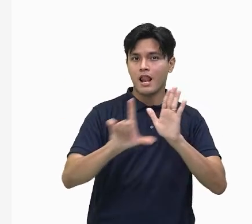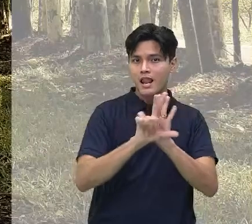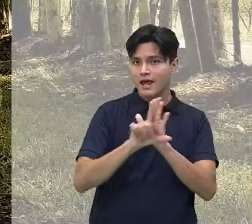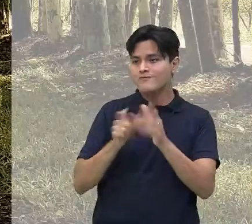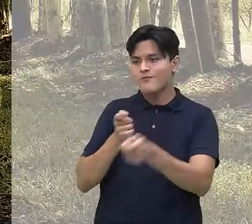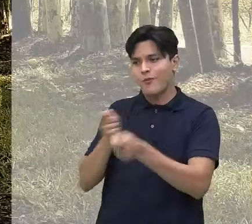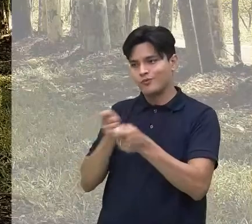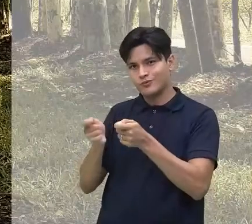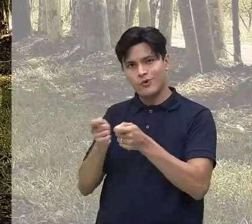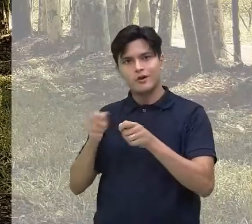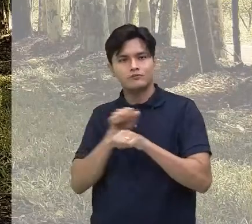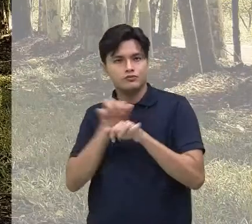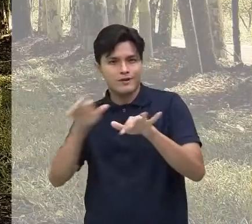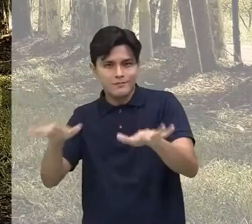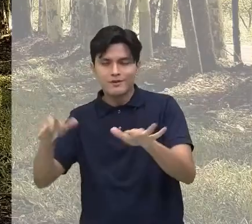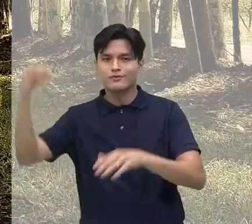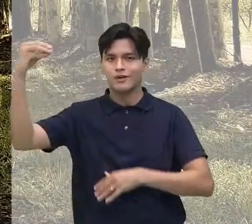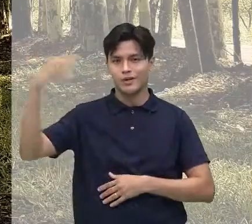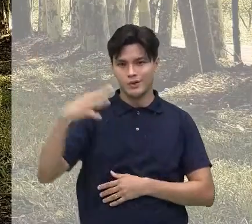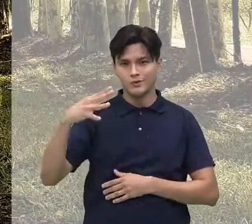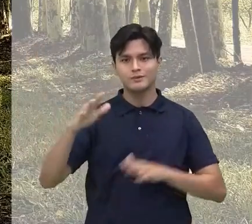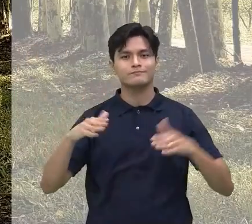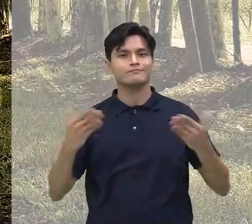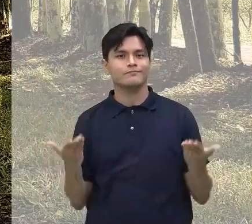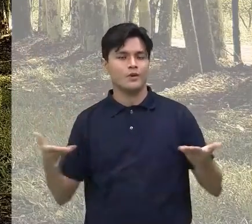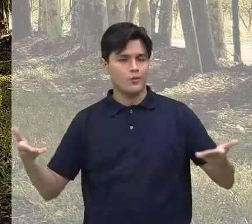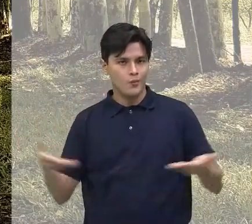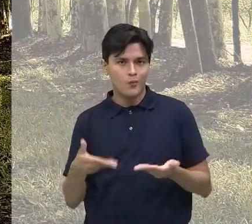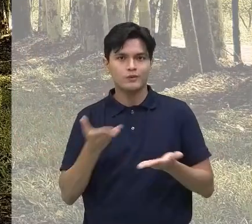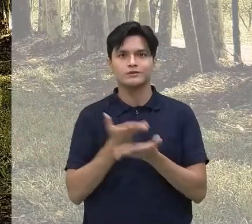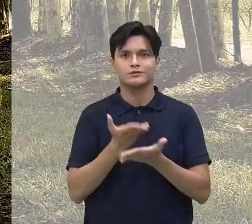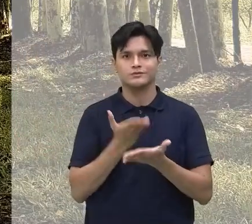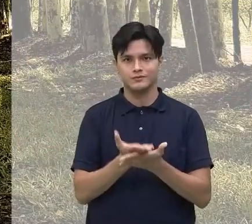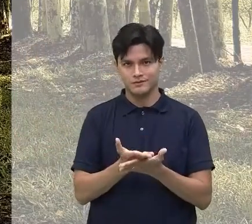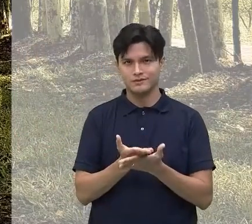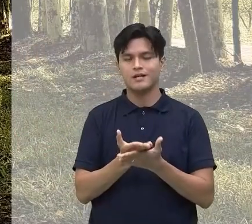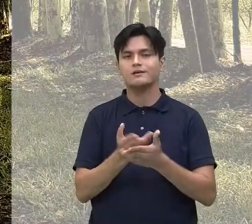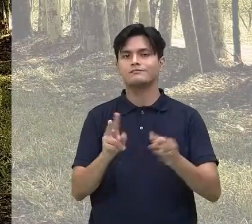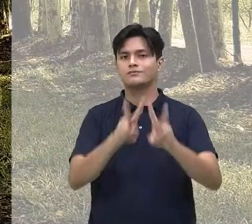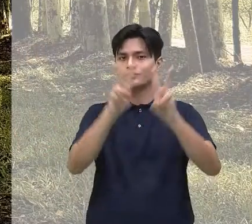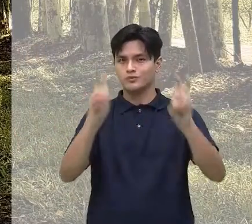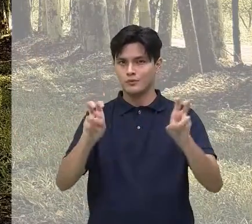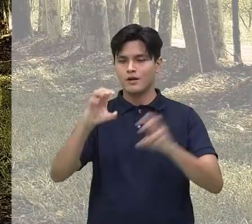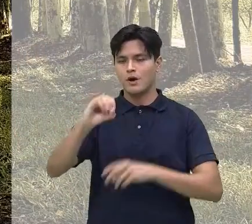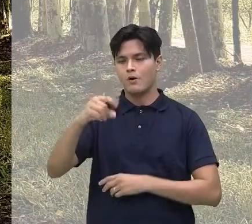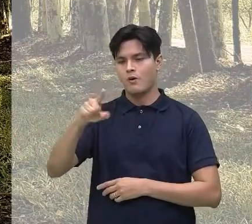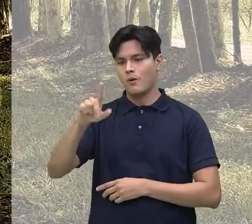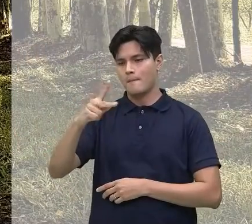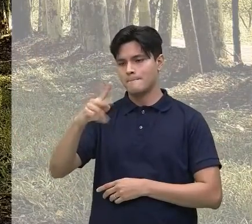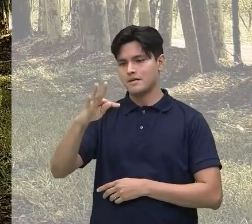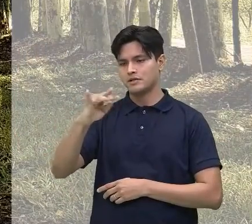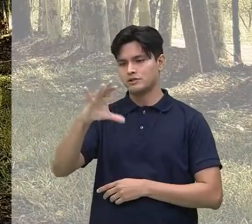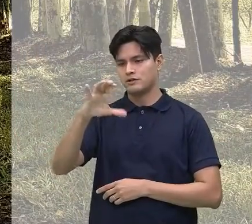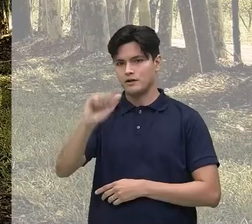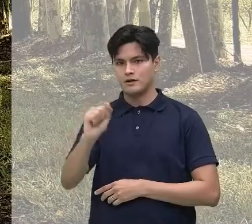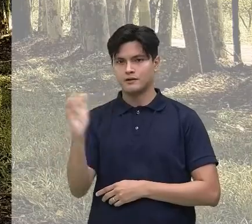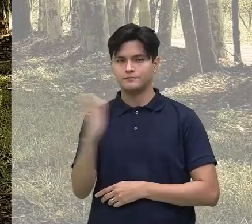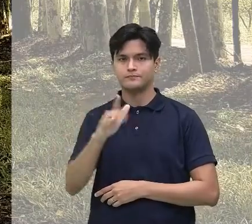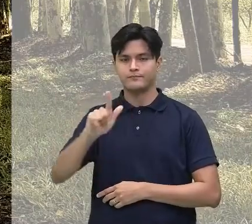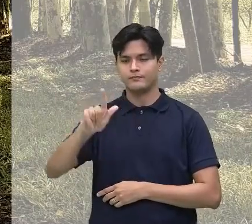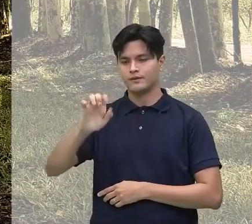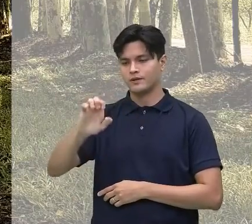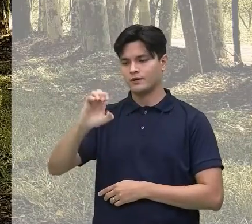da ótica, a ótica geométrica, que nós estaremos estudando nesta aula. Muito bem, pessoal, vamos aos